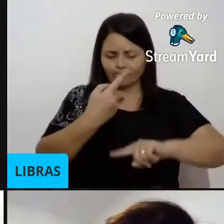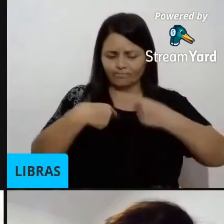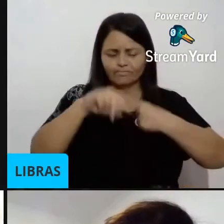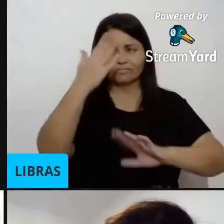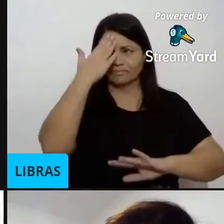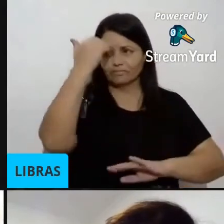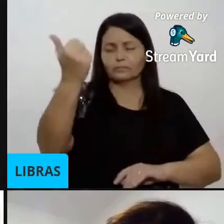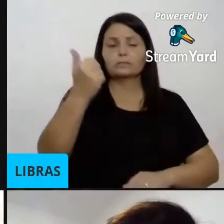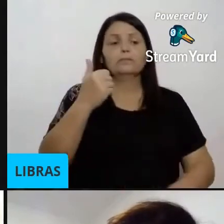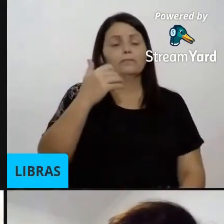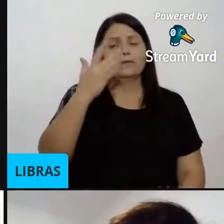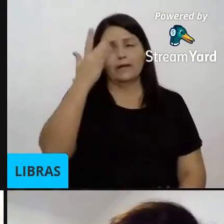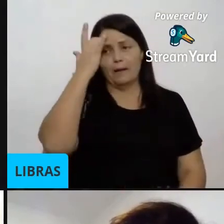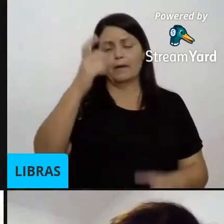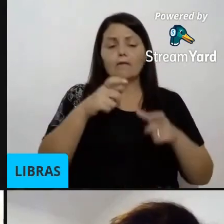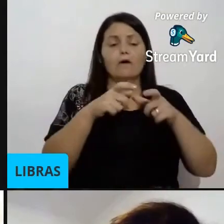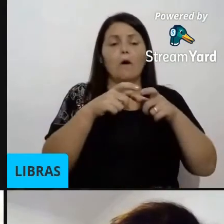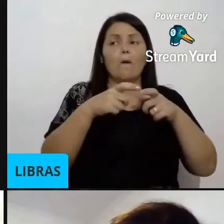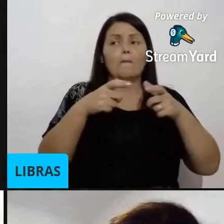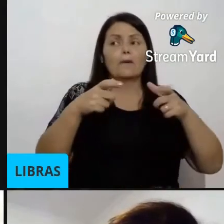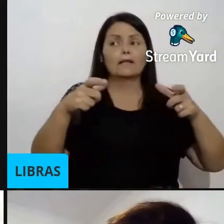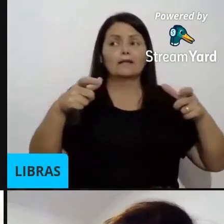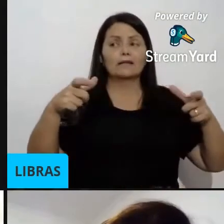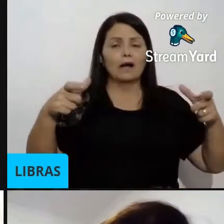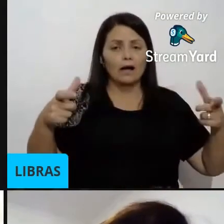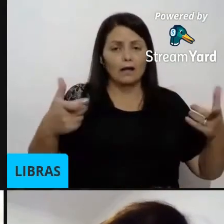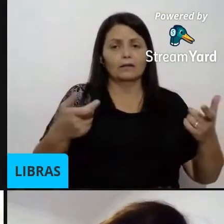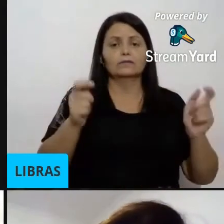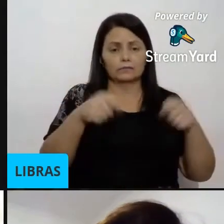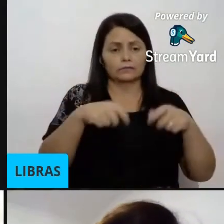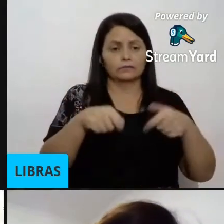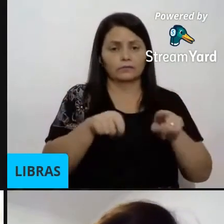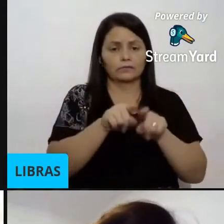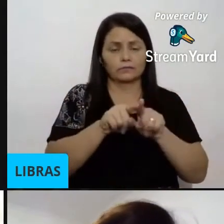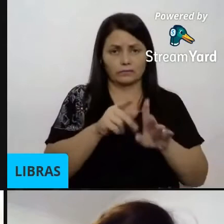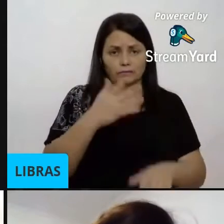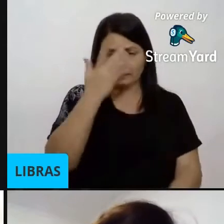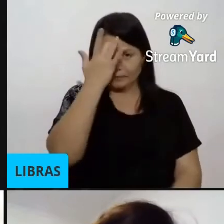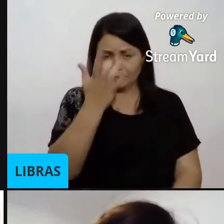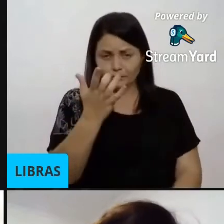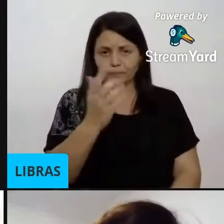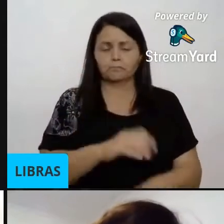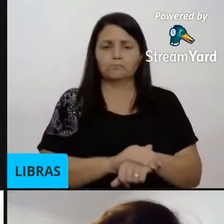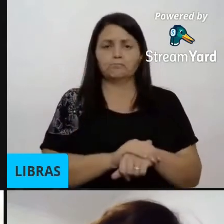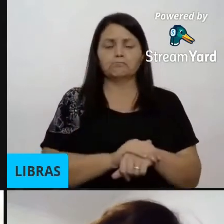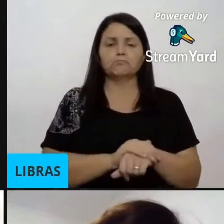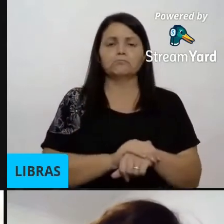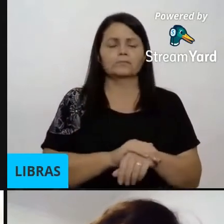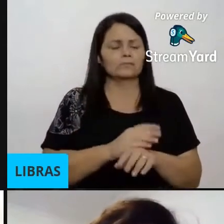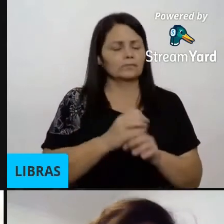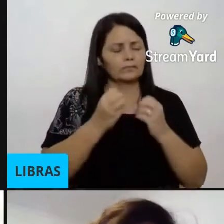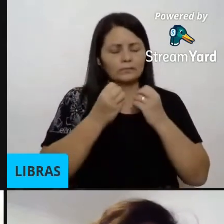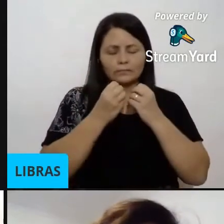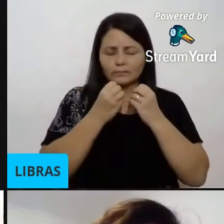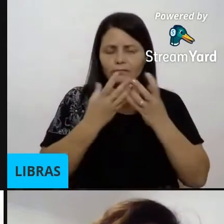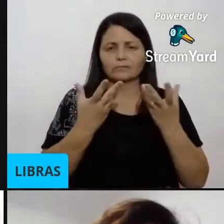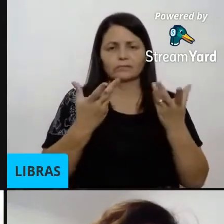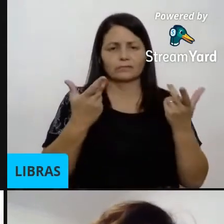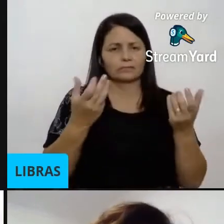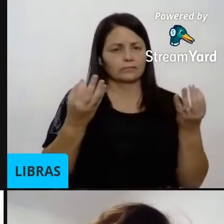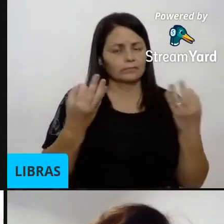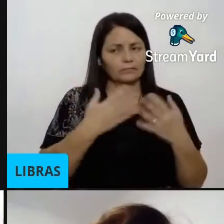Amanhã até vamos aumentar o número que estava previsto para amanhã, porque tudo ocorreu de forma